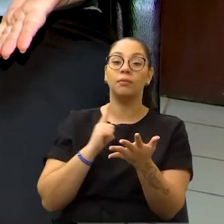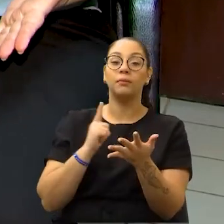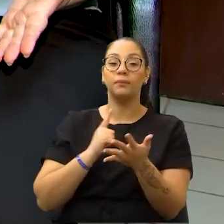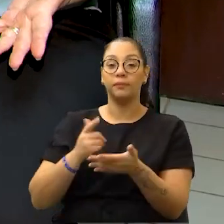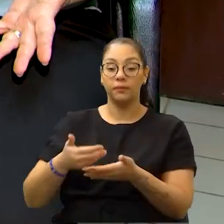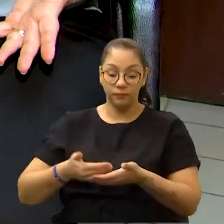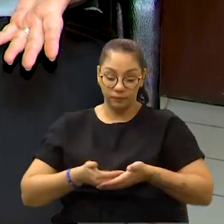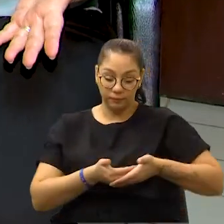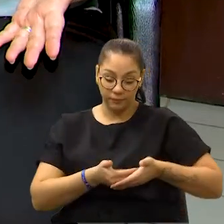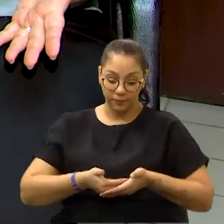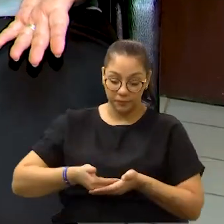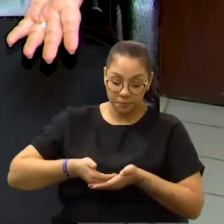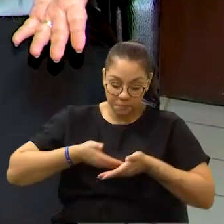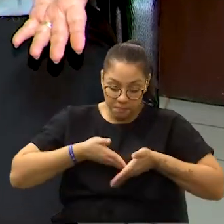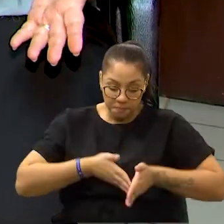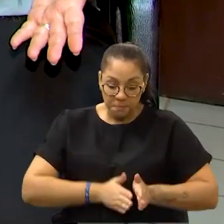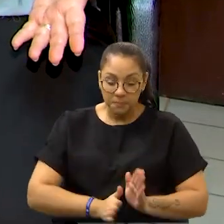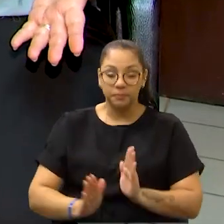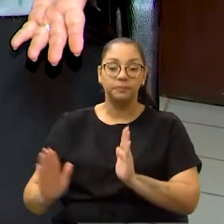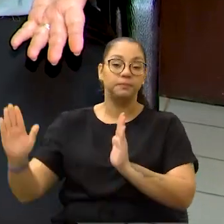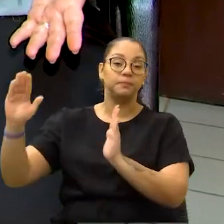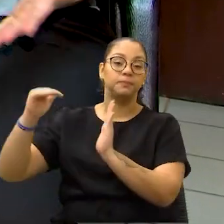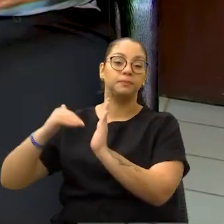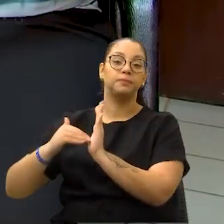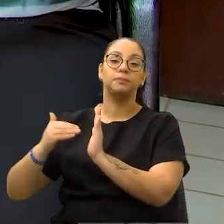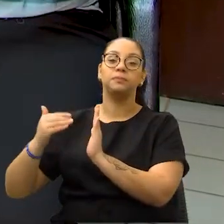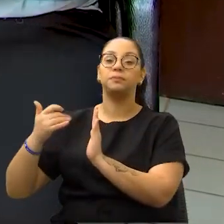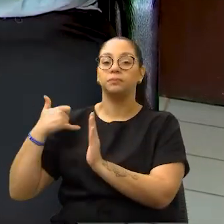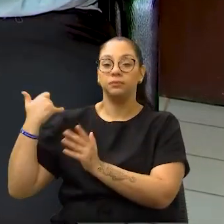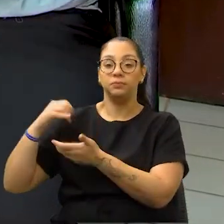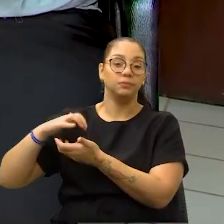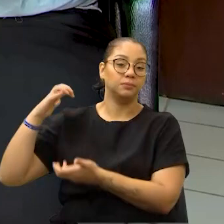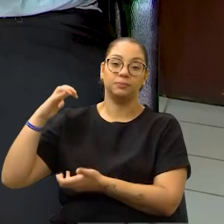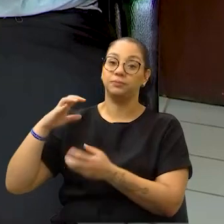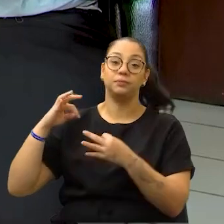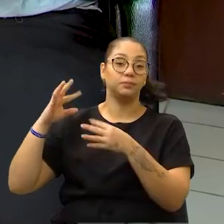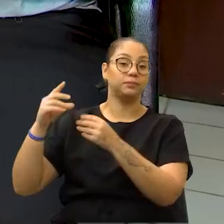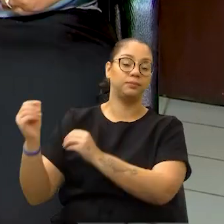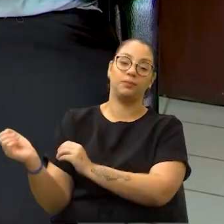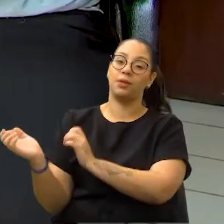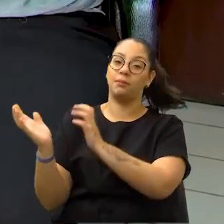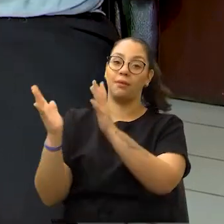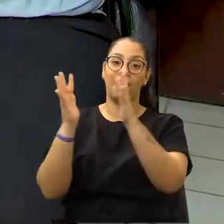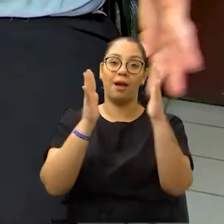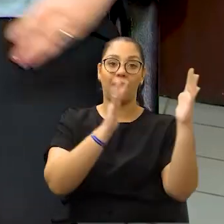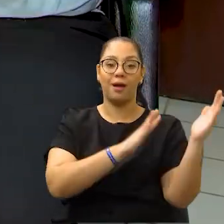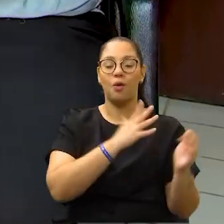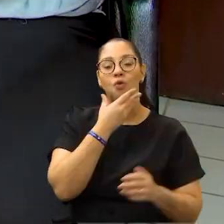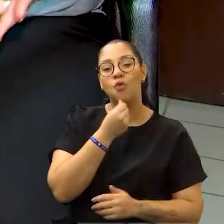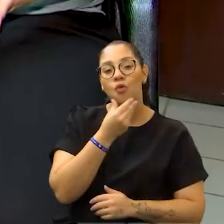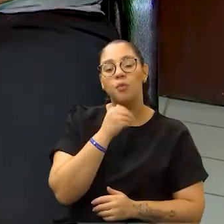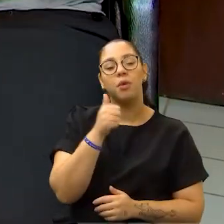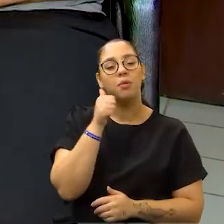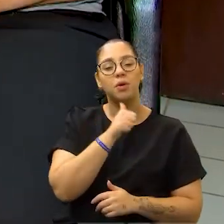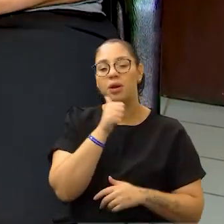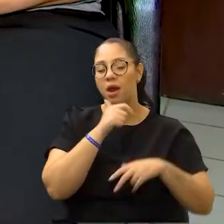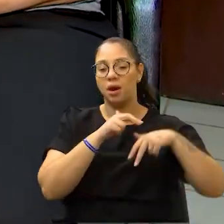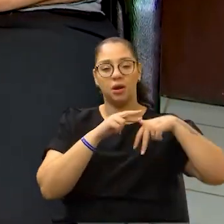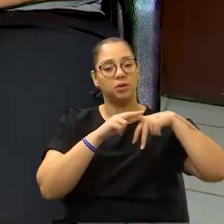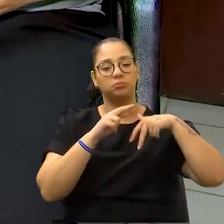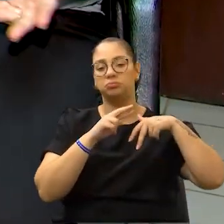desde bebezinho recém-nascido até idosos. Então todas as faixas etárias, homens, mulheres, todos os